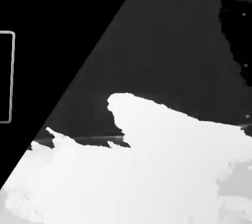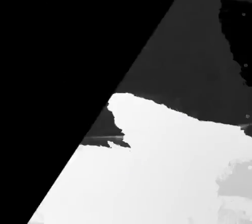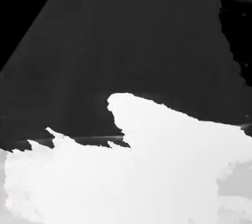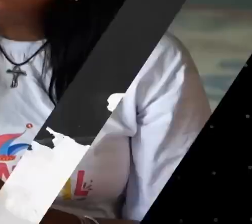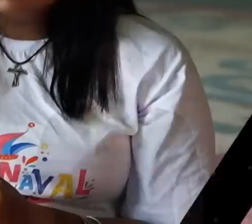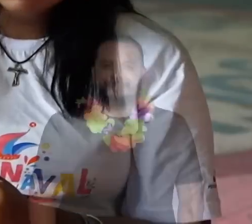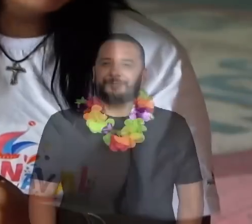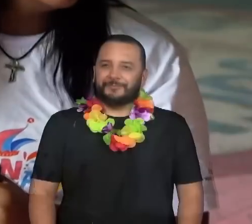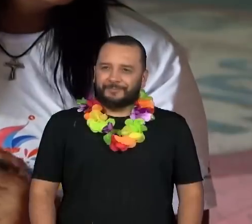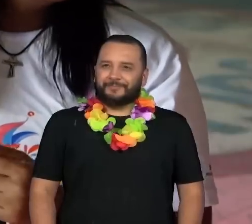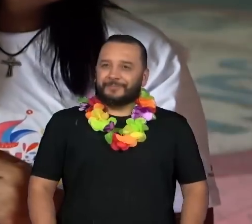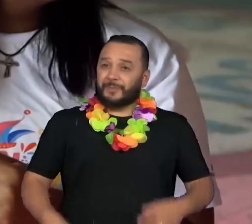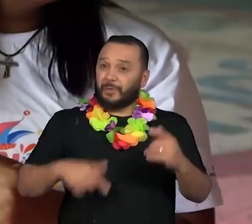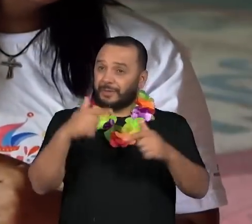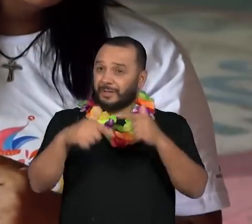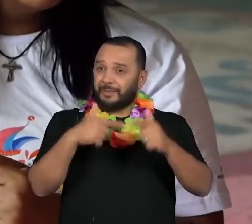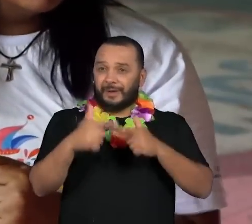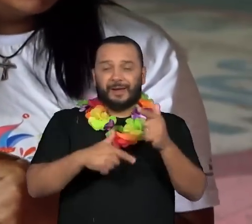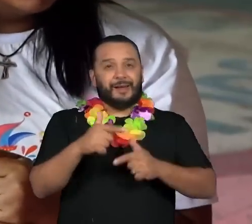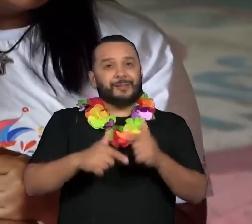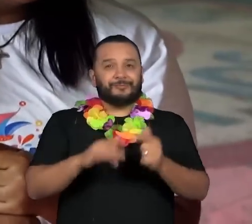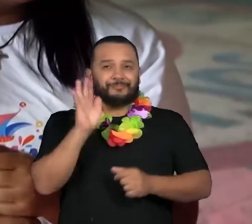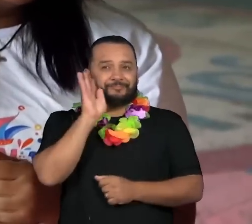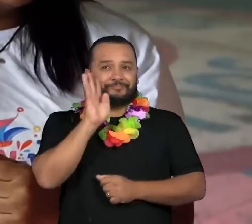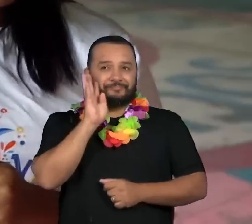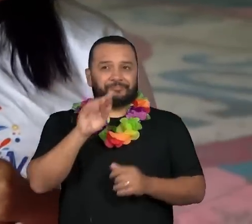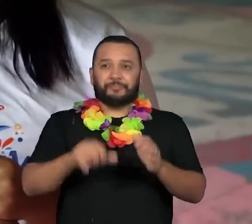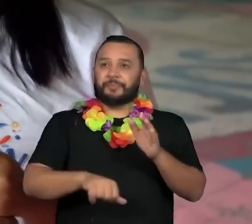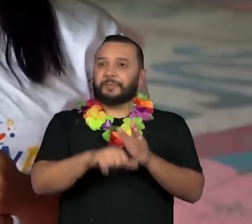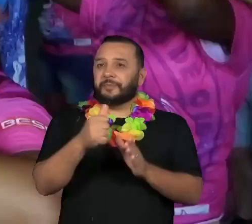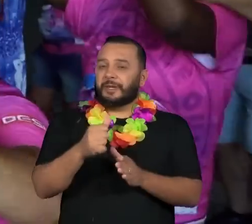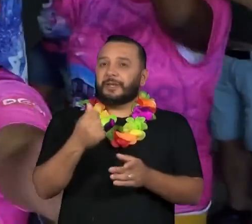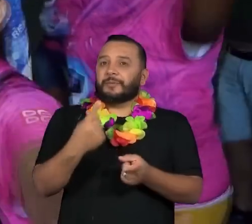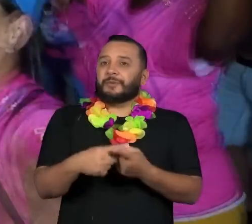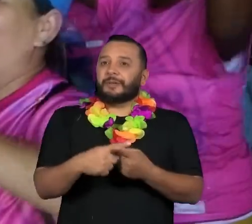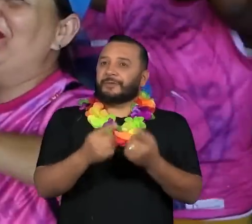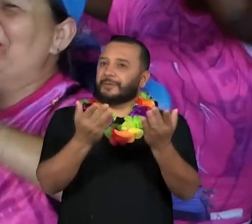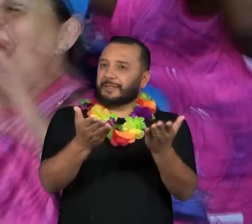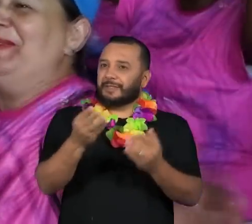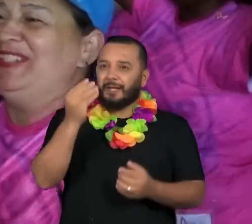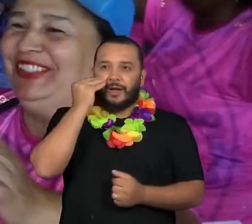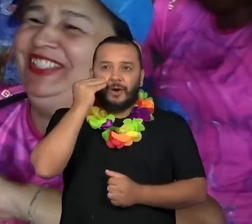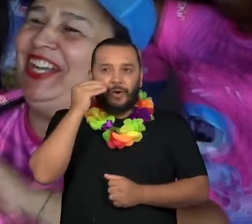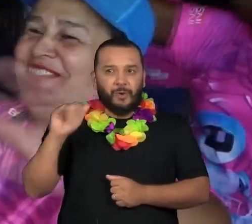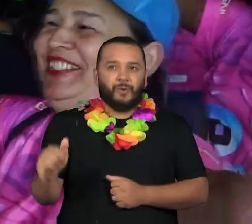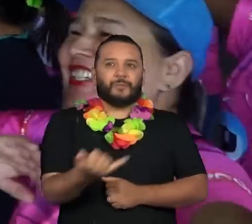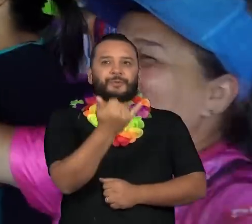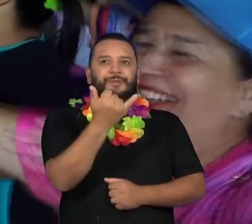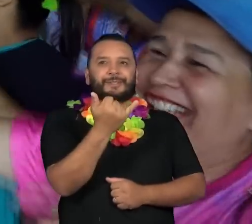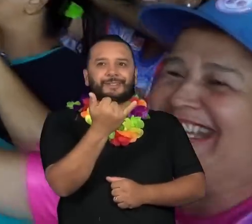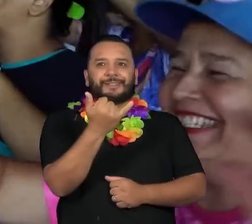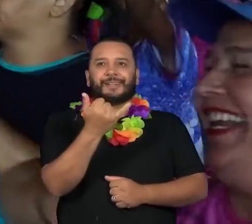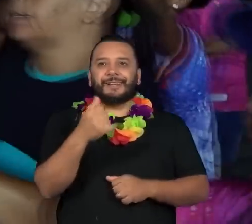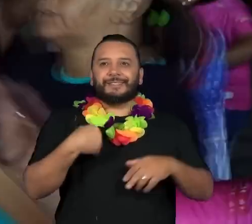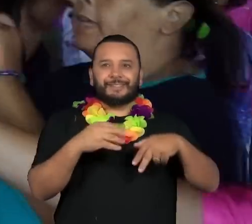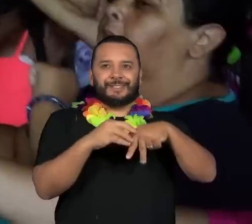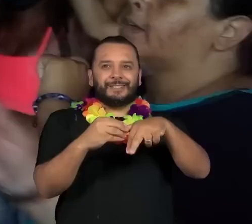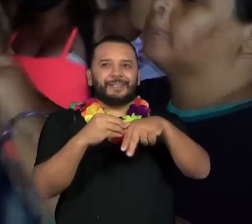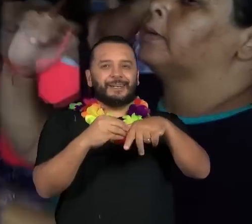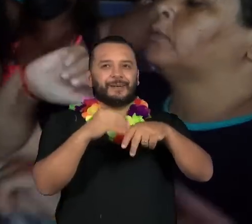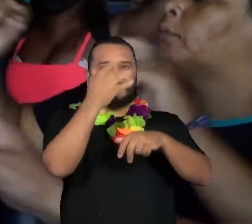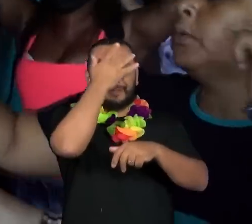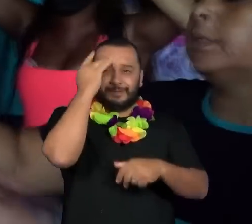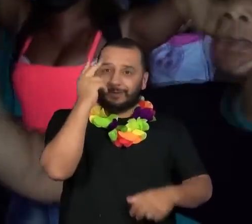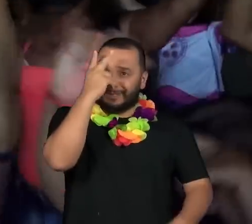África. É um trabalho muito bacana, primeiro porque você tem a oportunidade de ser os olhos de alguém que não